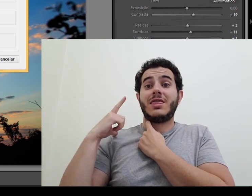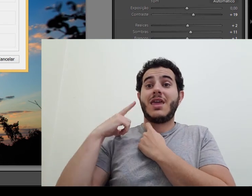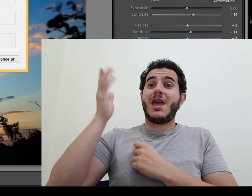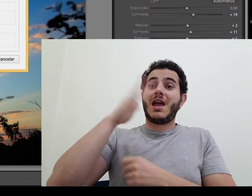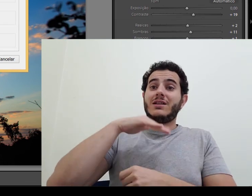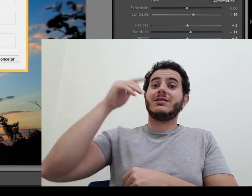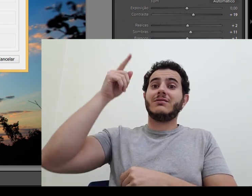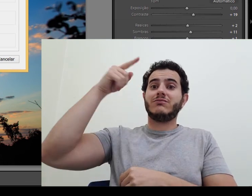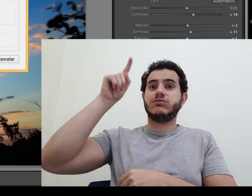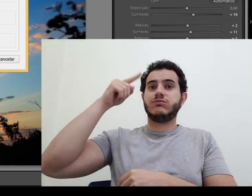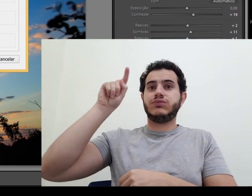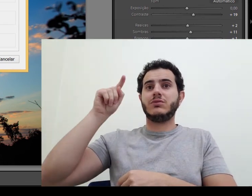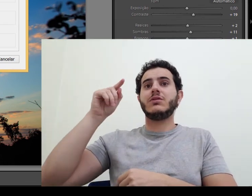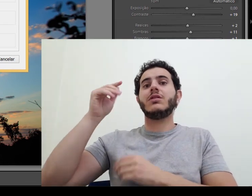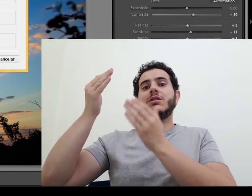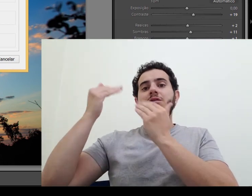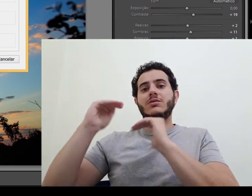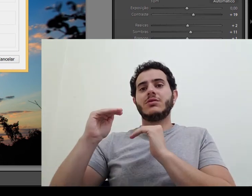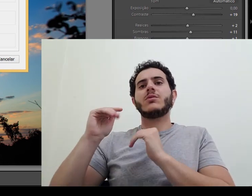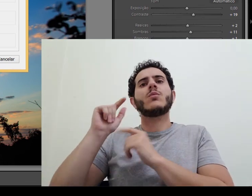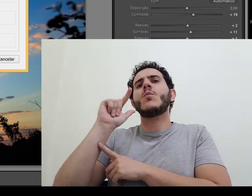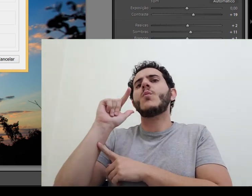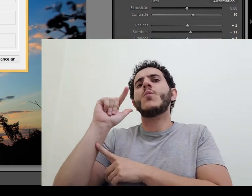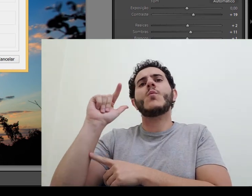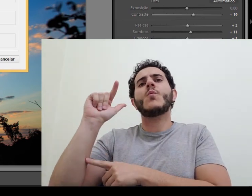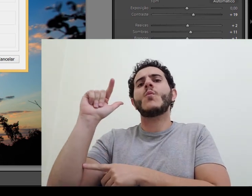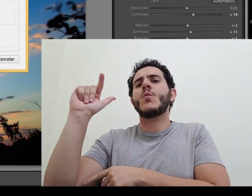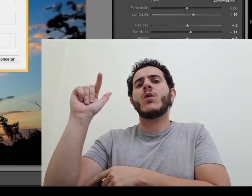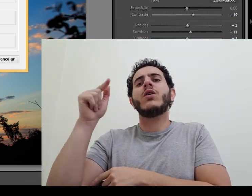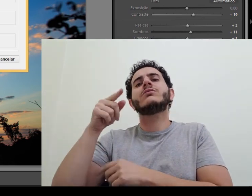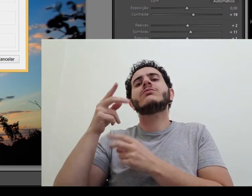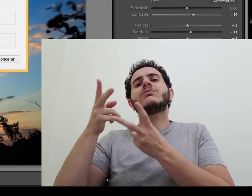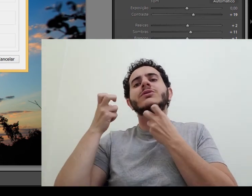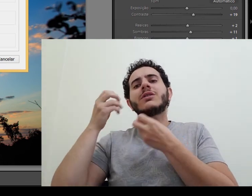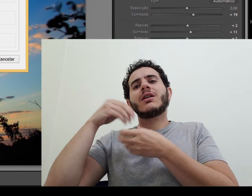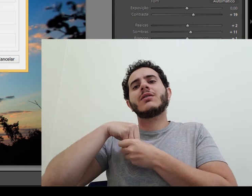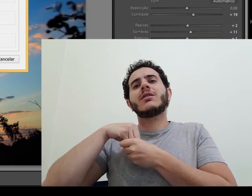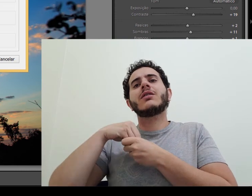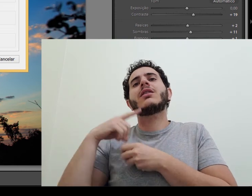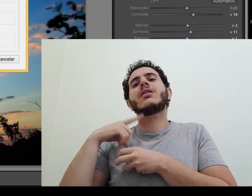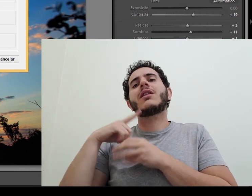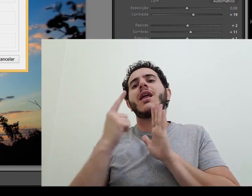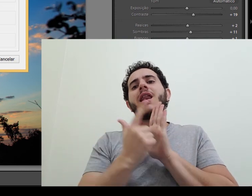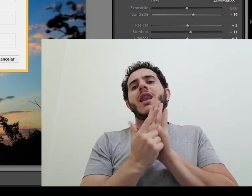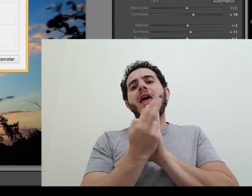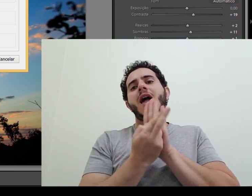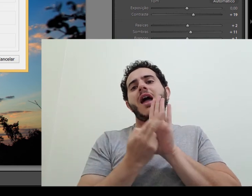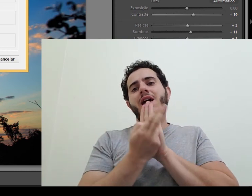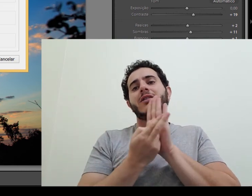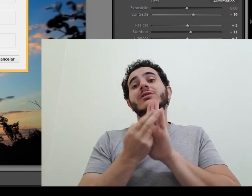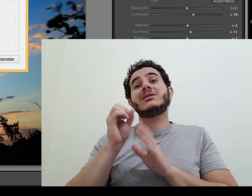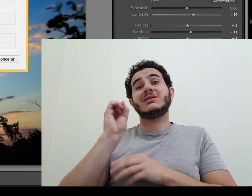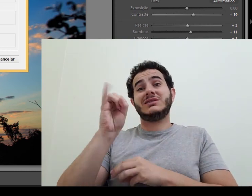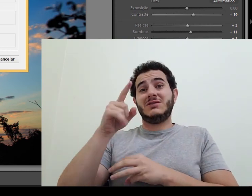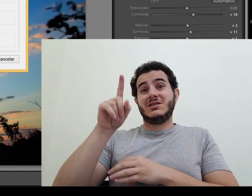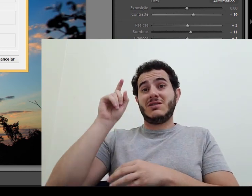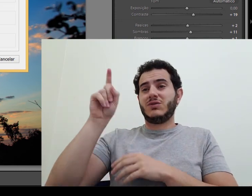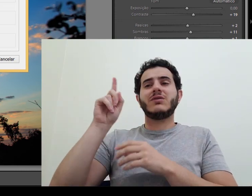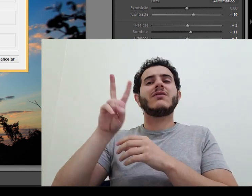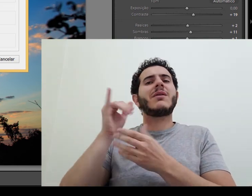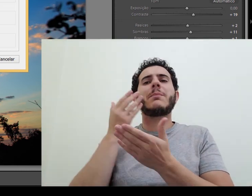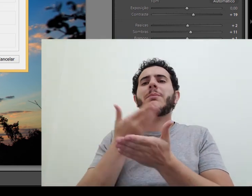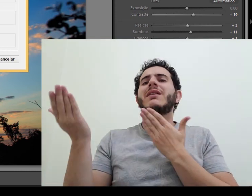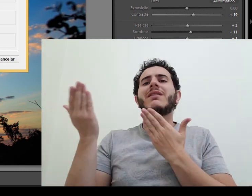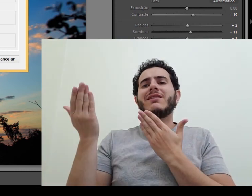no XMP vem desativada no Lightroom. Porque ele está salvando todas as alterações dentro do catálogo. E é por isso que eu falei, se você deletar o catálogo, se